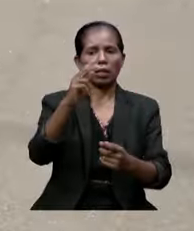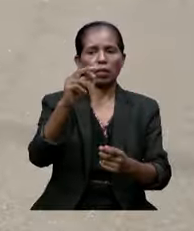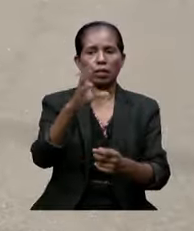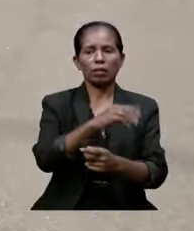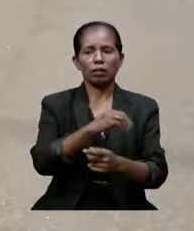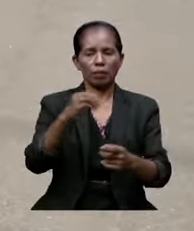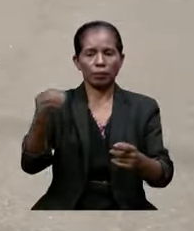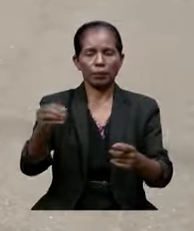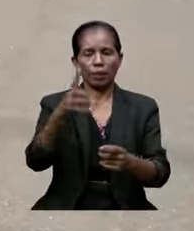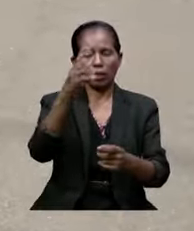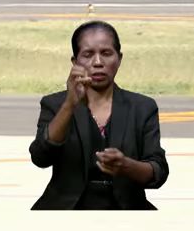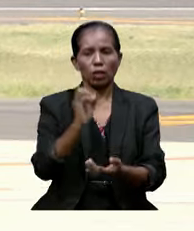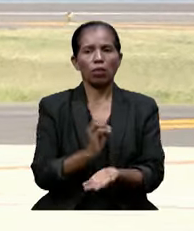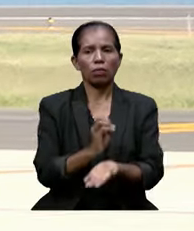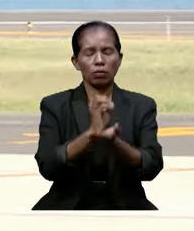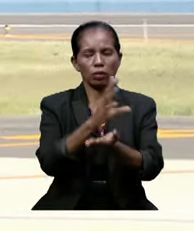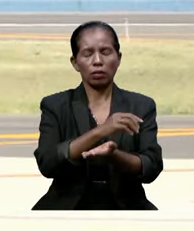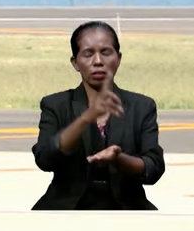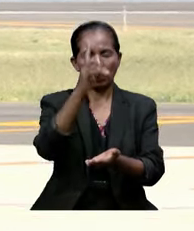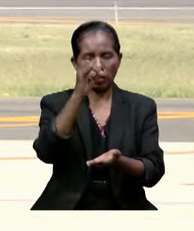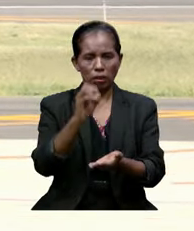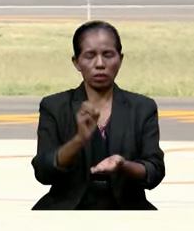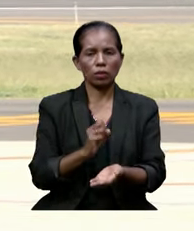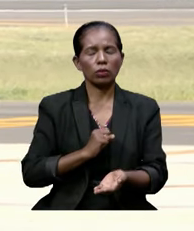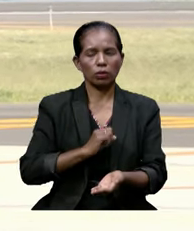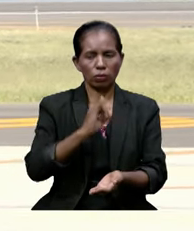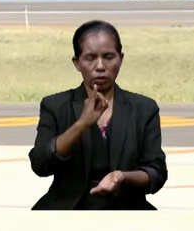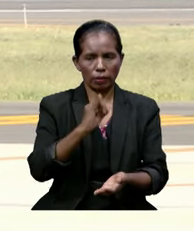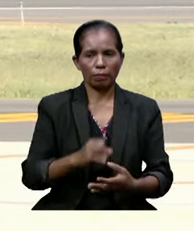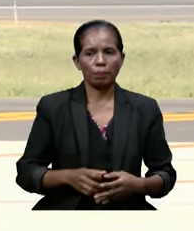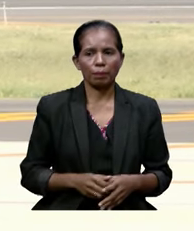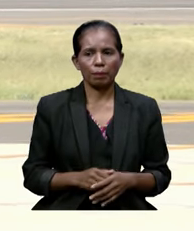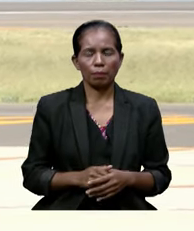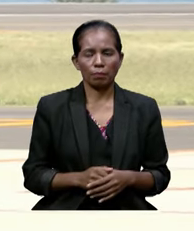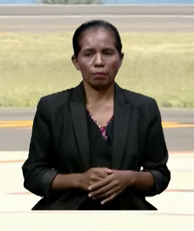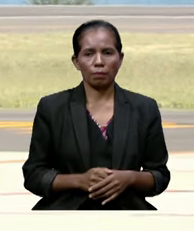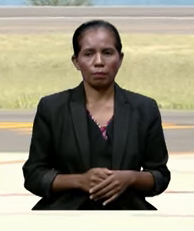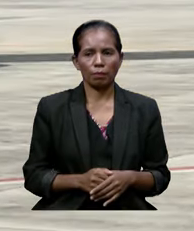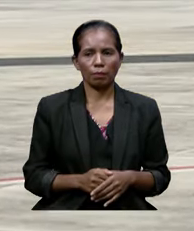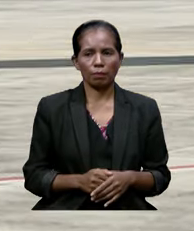operação dili o ecuci no dili suai romaldo neves jaime dos santos gm